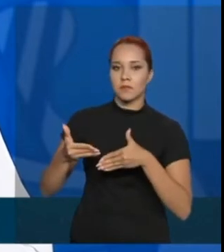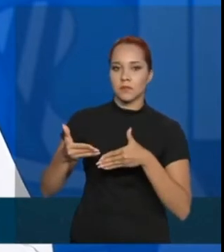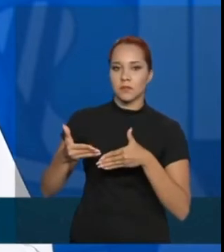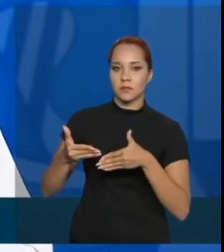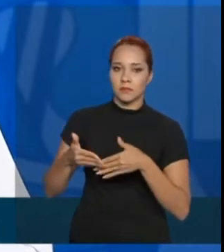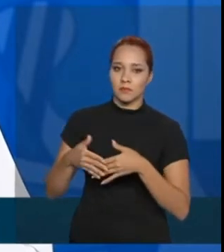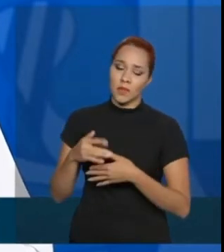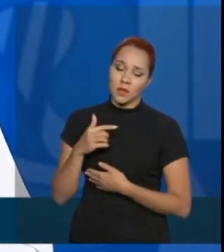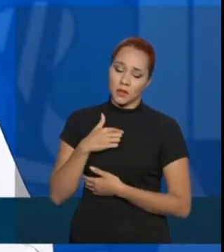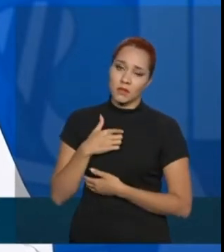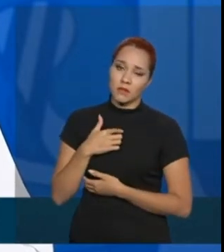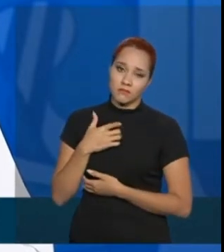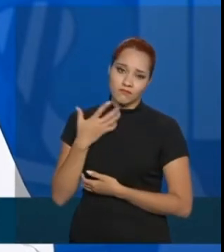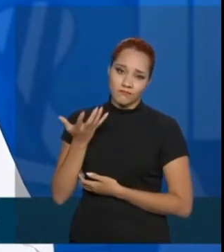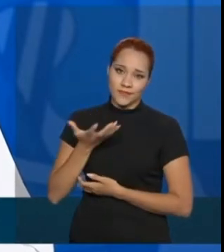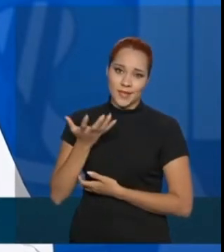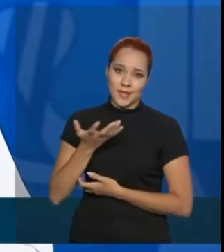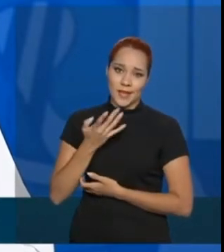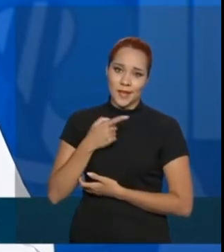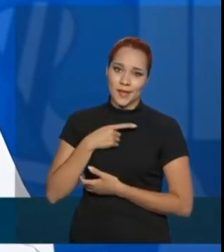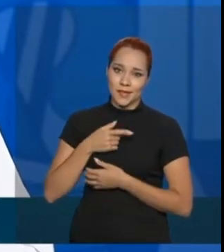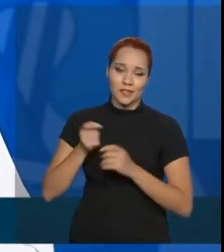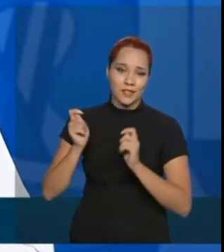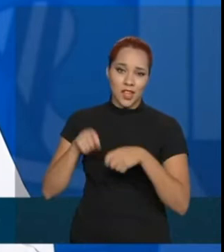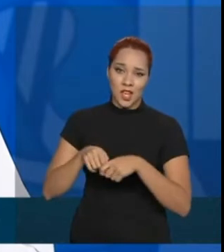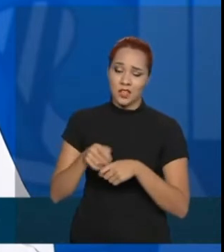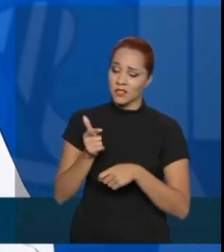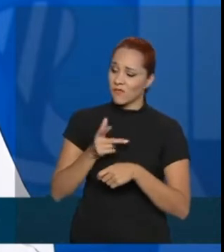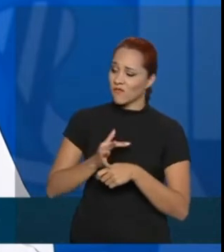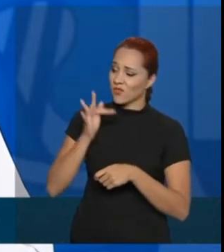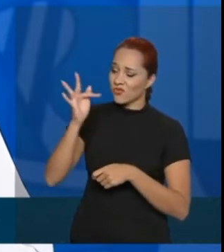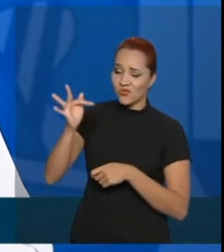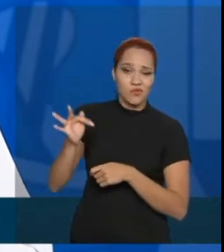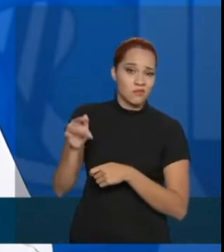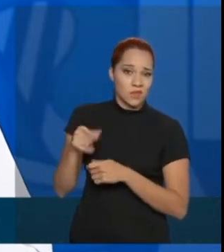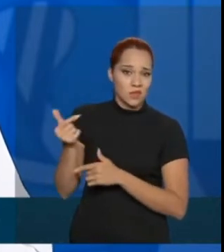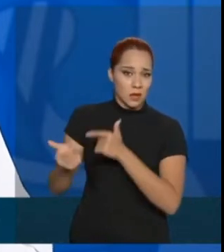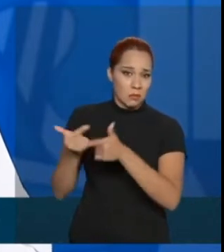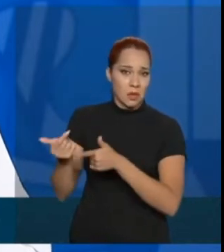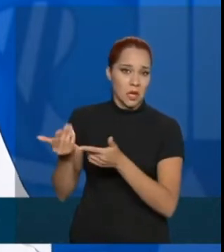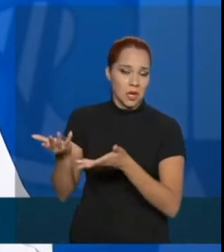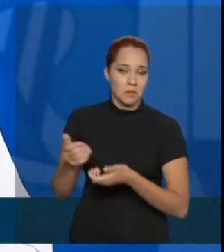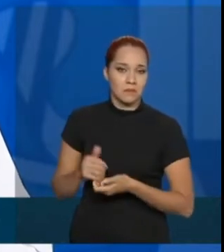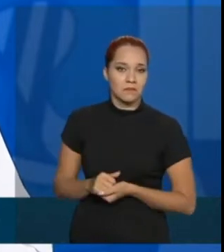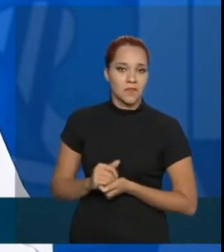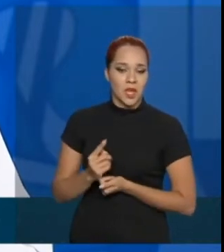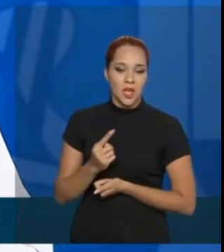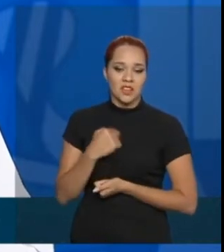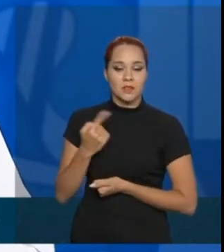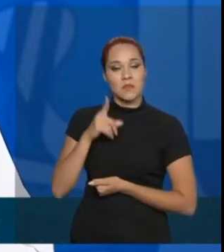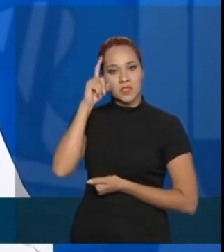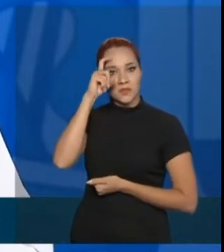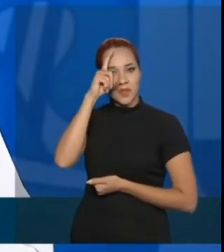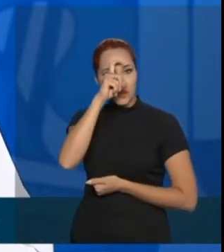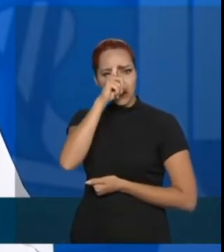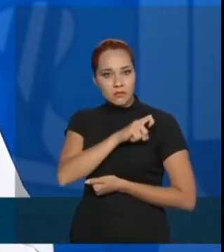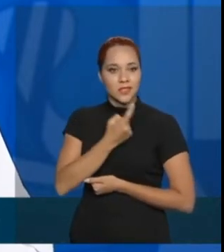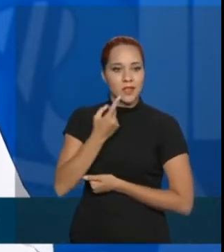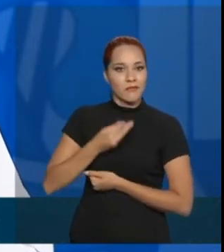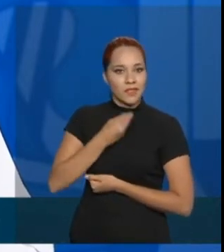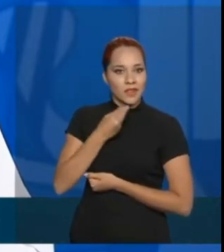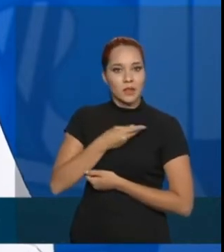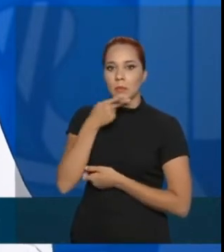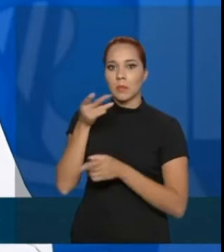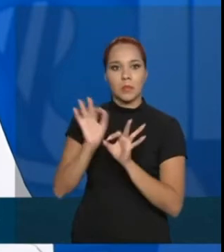E queremos dar total condições a quem de direito para trabalhar. Não estamos aqui para dificultar a vida de absolutamente